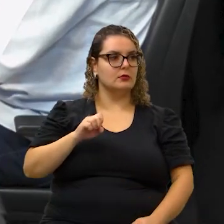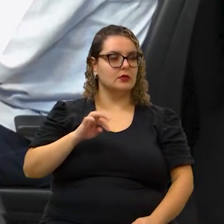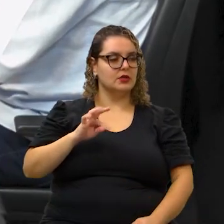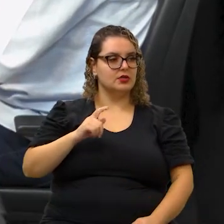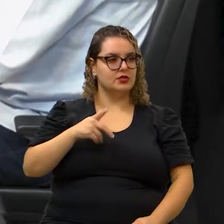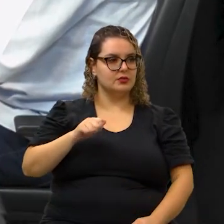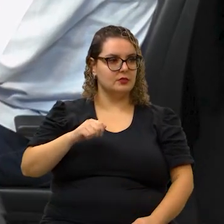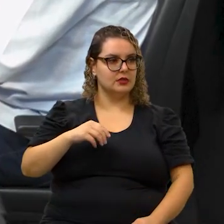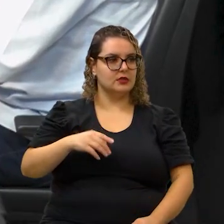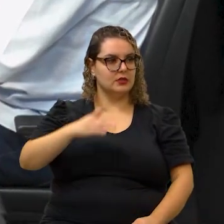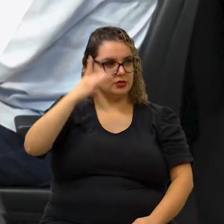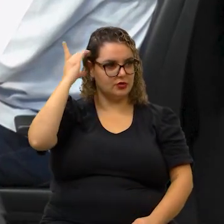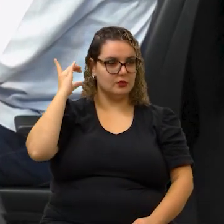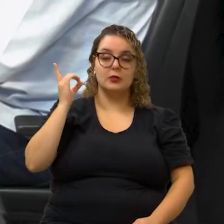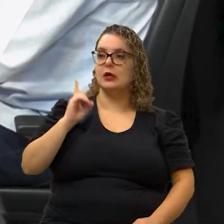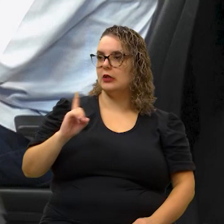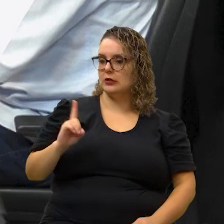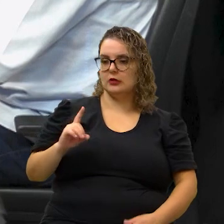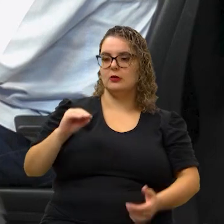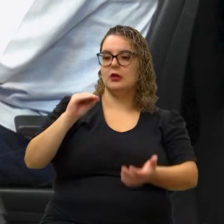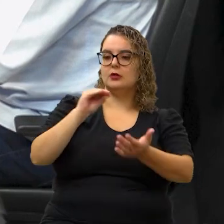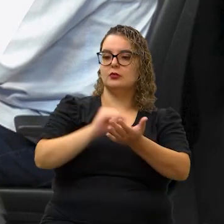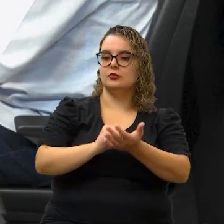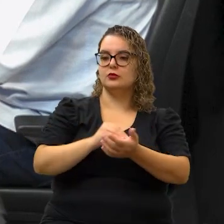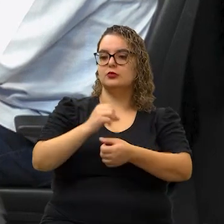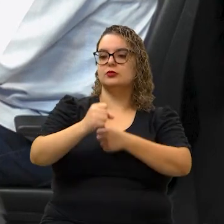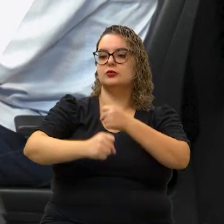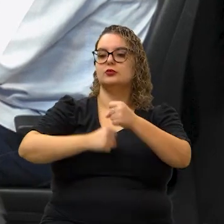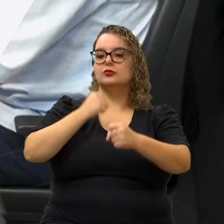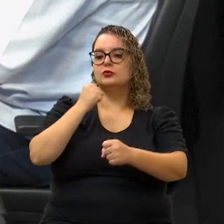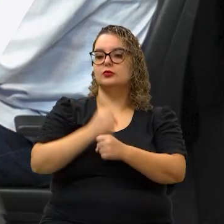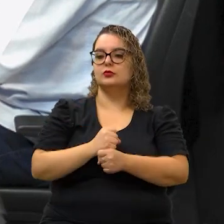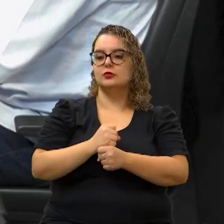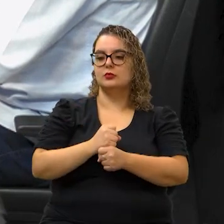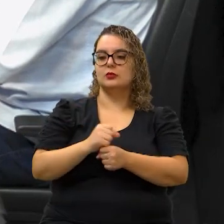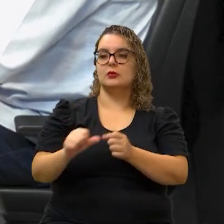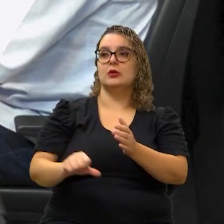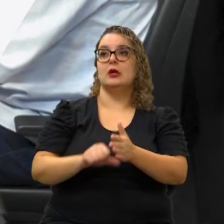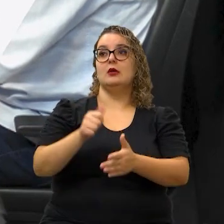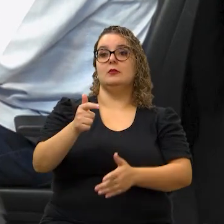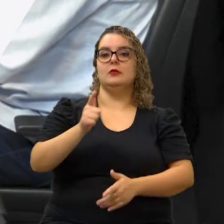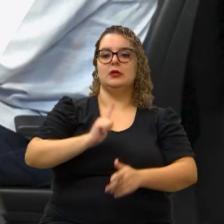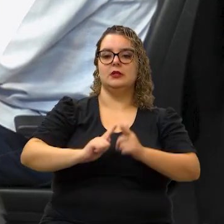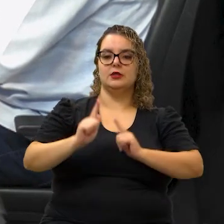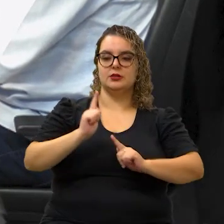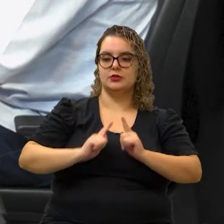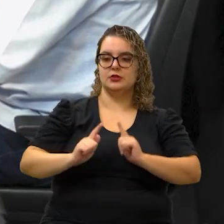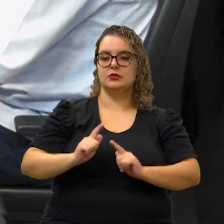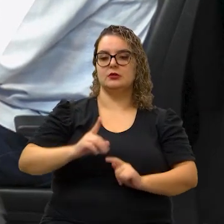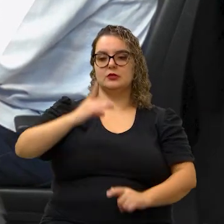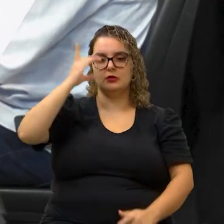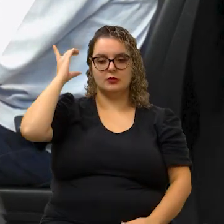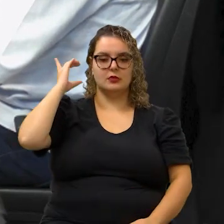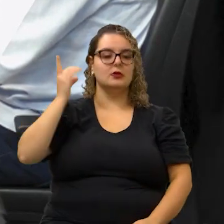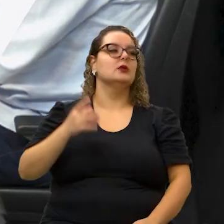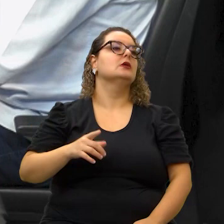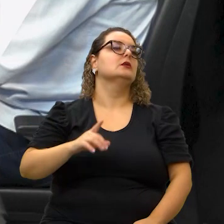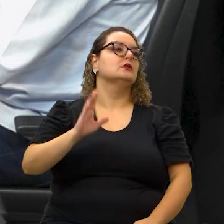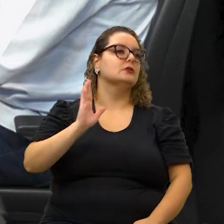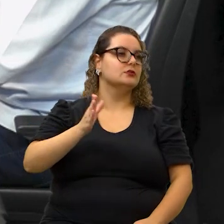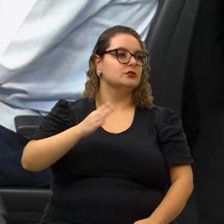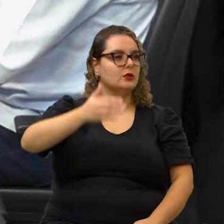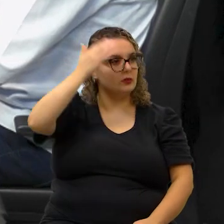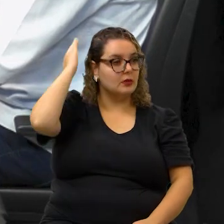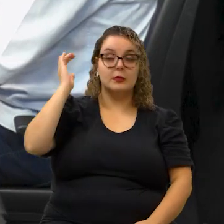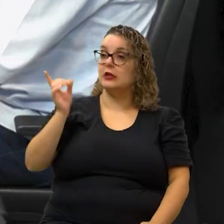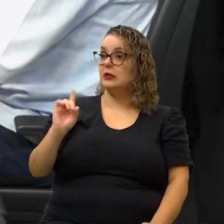do impeachment da Dilma? Não, porque esse era o último ano da primeira gestão da Dilma. Ah, tá. Então já